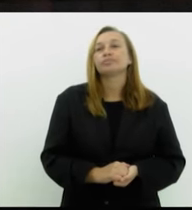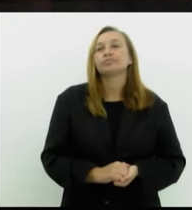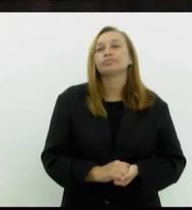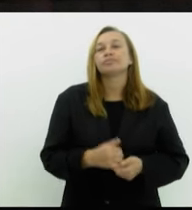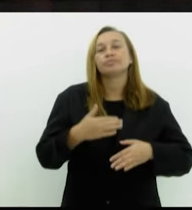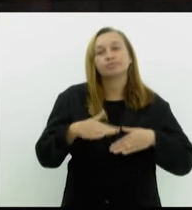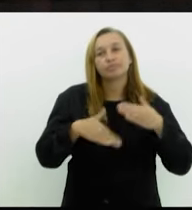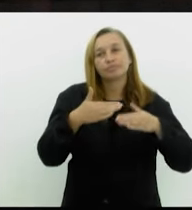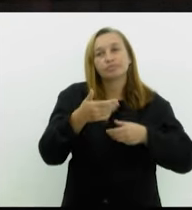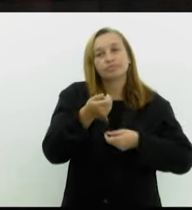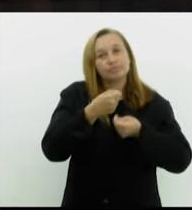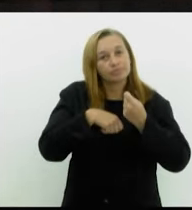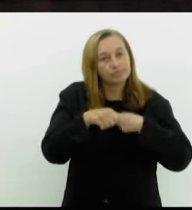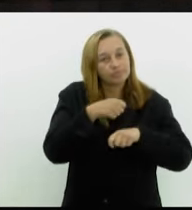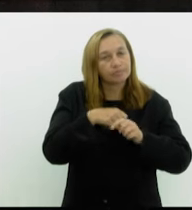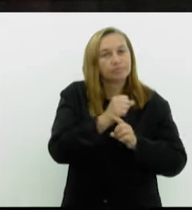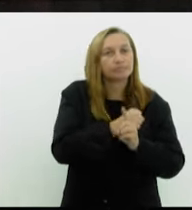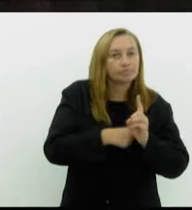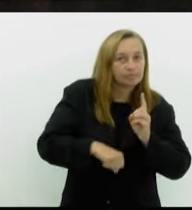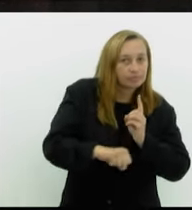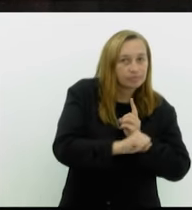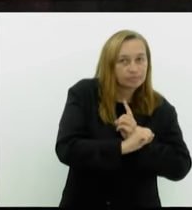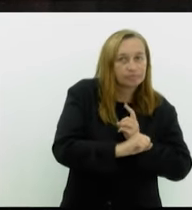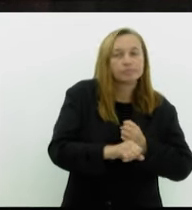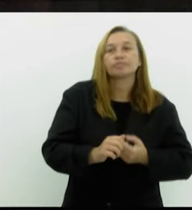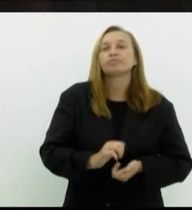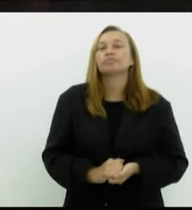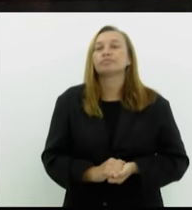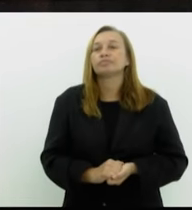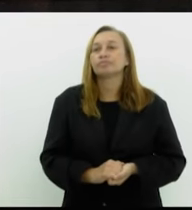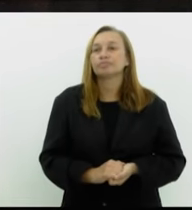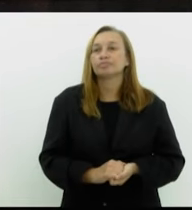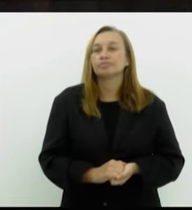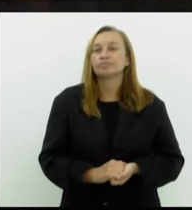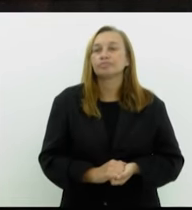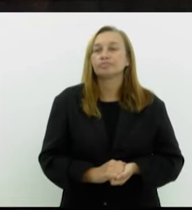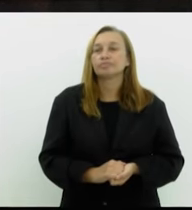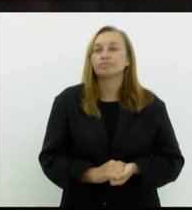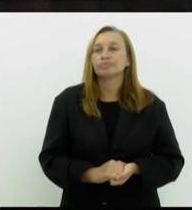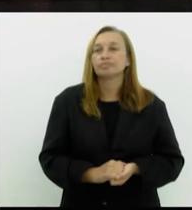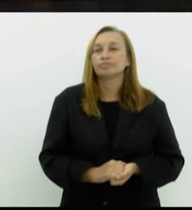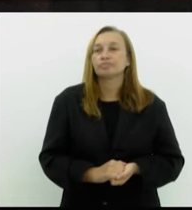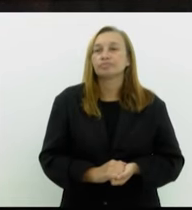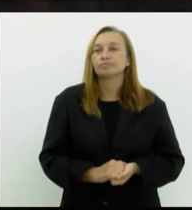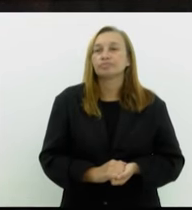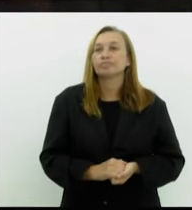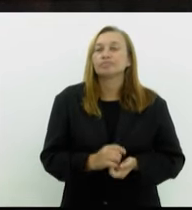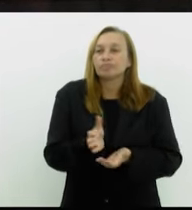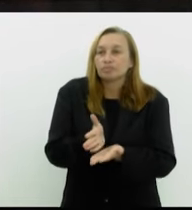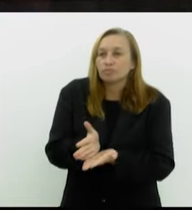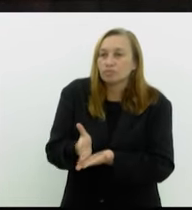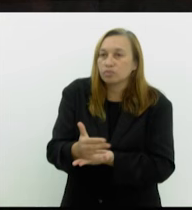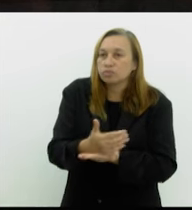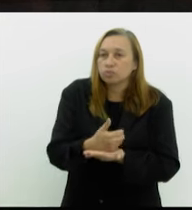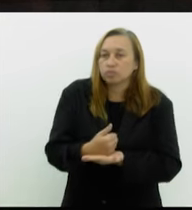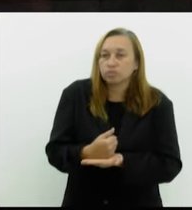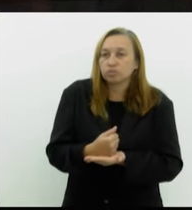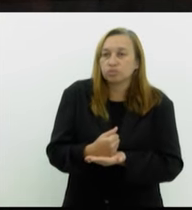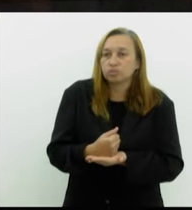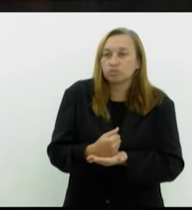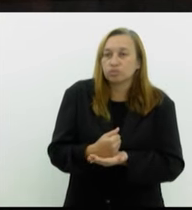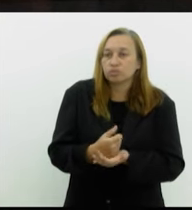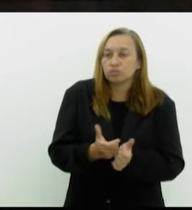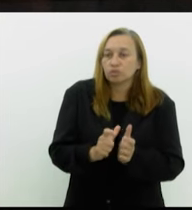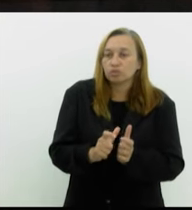se desenvolvendo economicamente e socialmente, e que a receita pudesse estar sempre crescente para cada